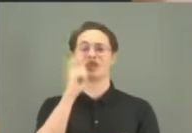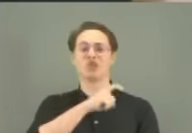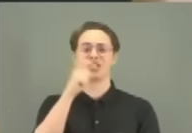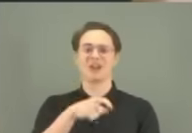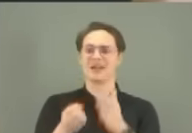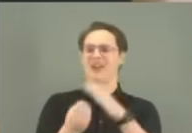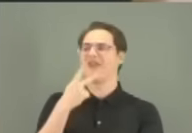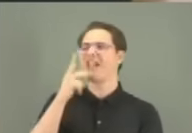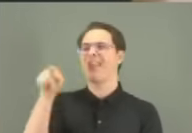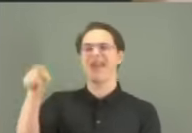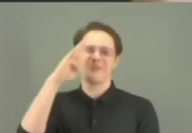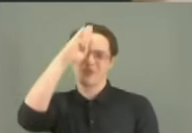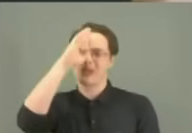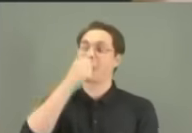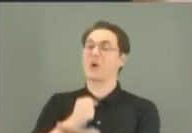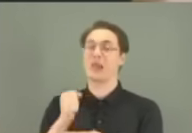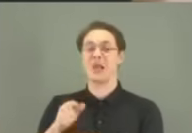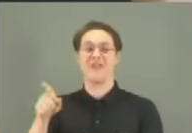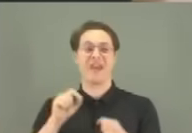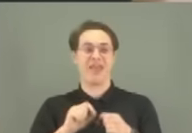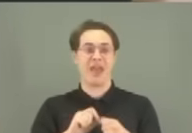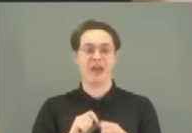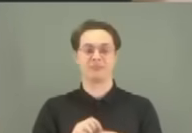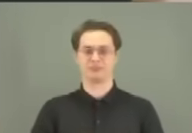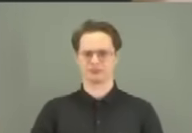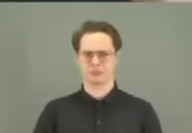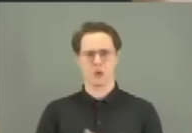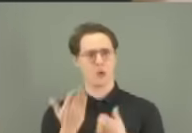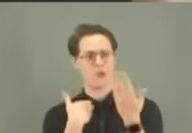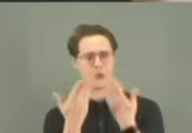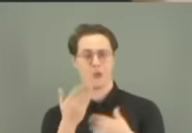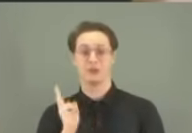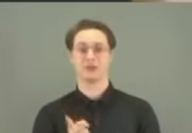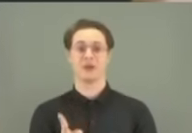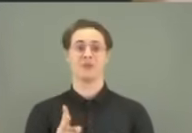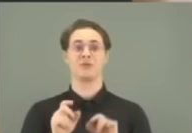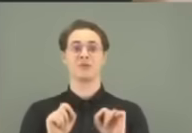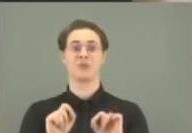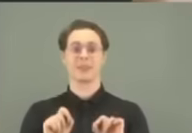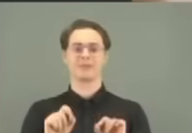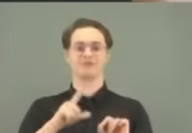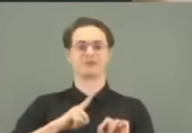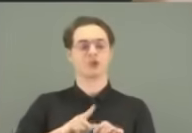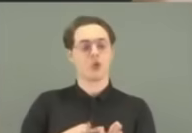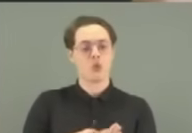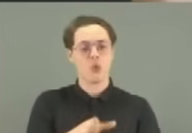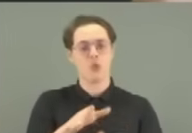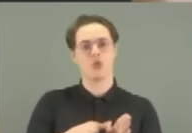tivesse o contratado para isso. As conversas sempre foram no sentido de instruir o